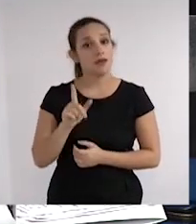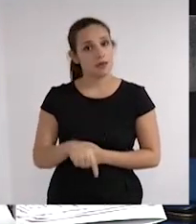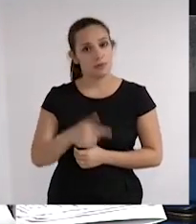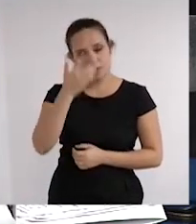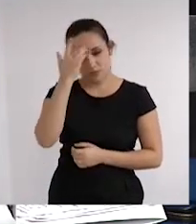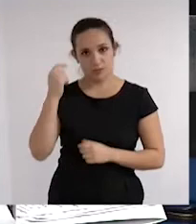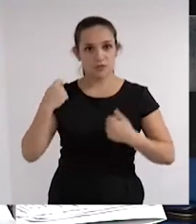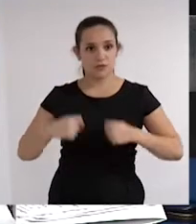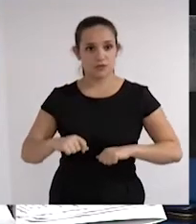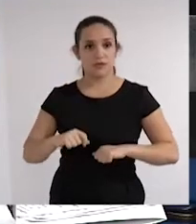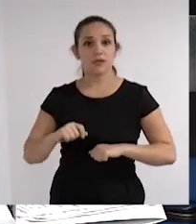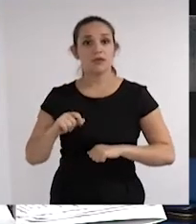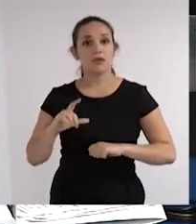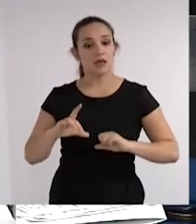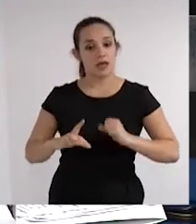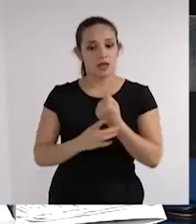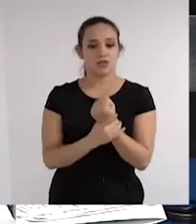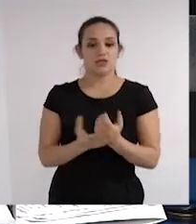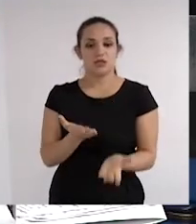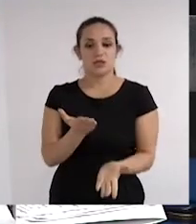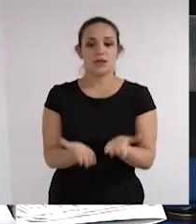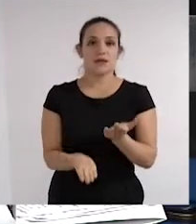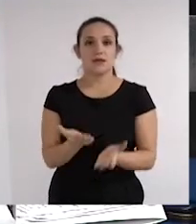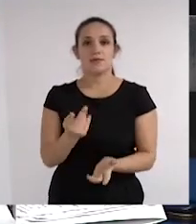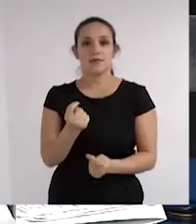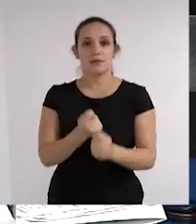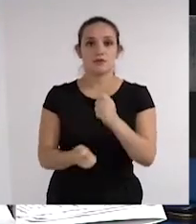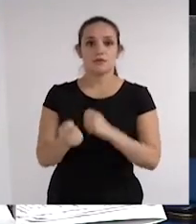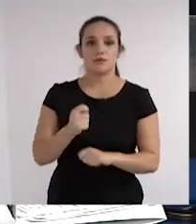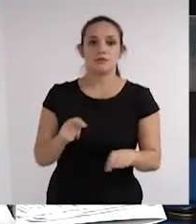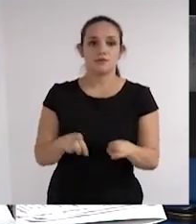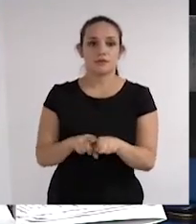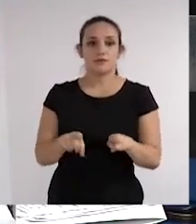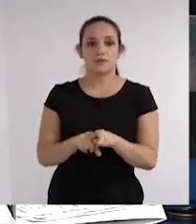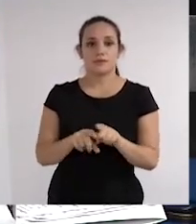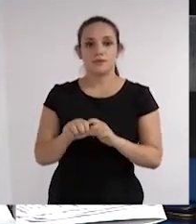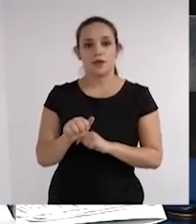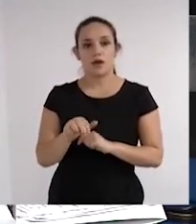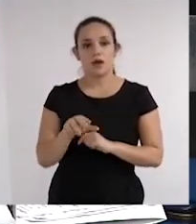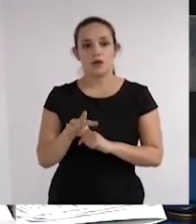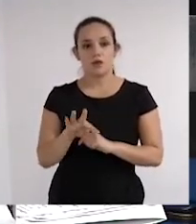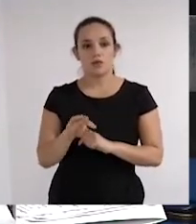de modo a garantir o seu equilíbrio financeiro e atuarial. Portanto,